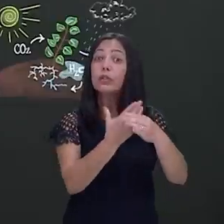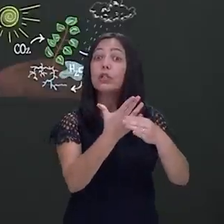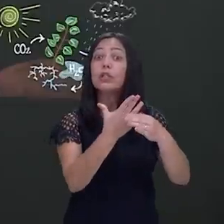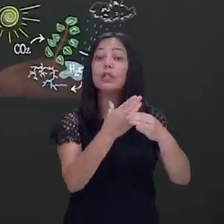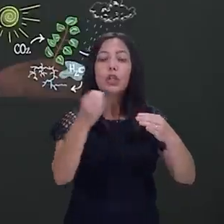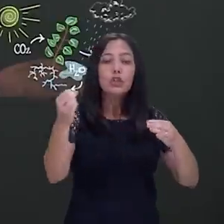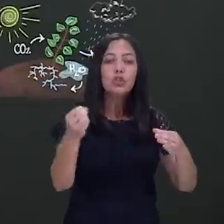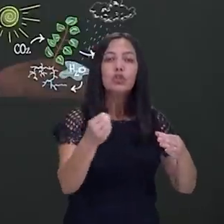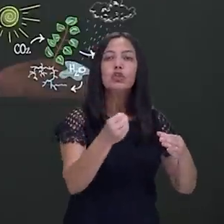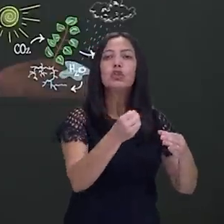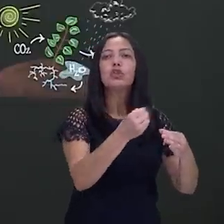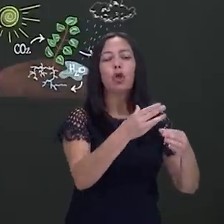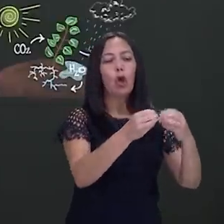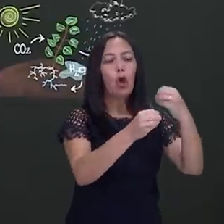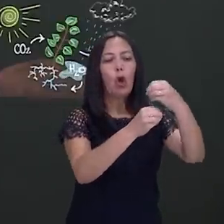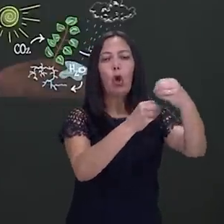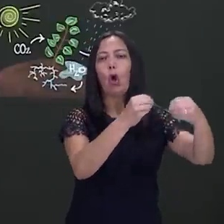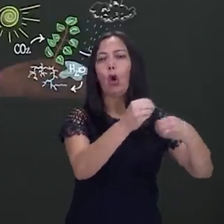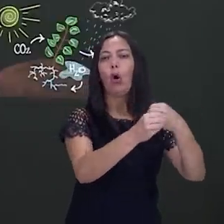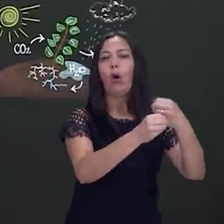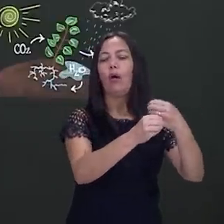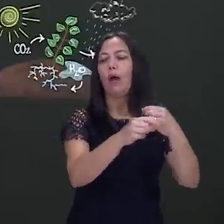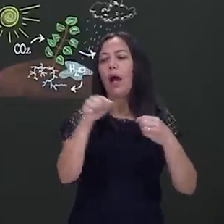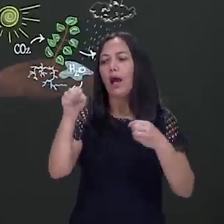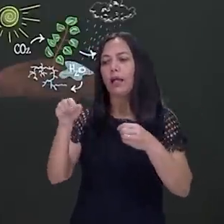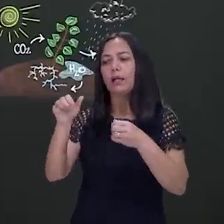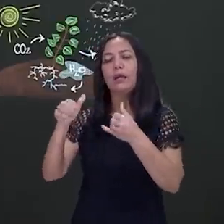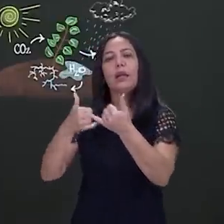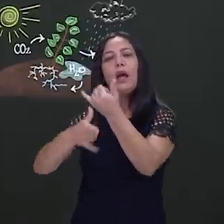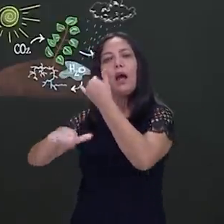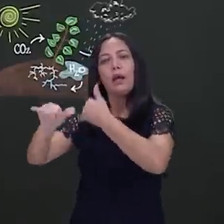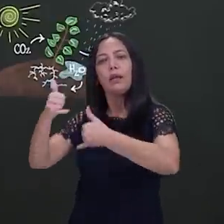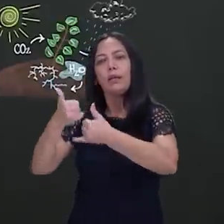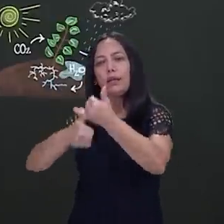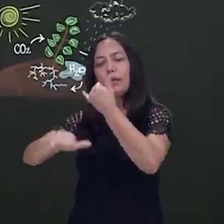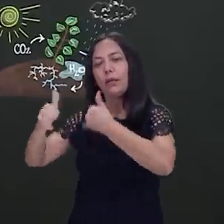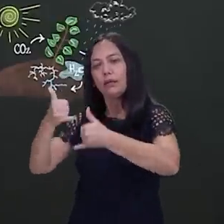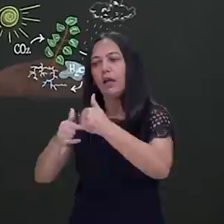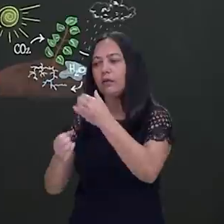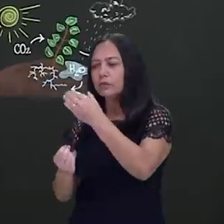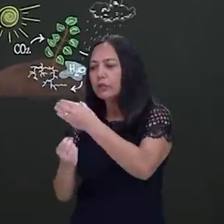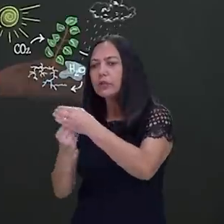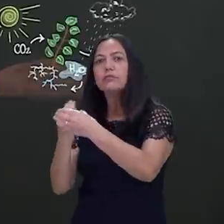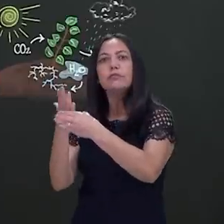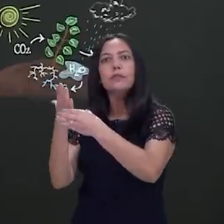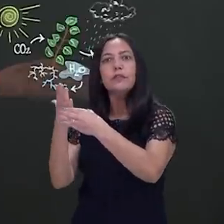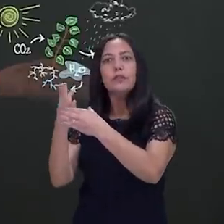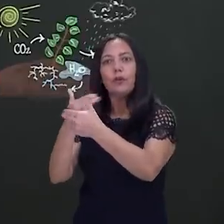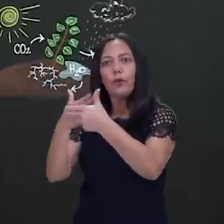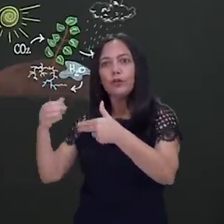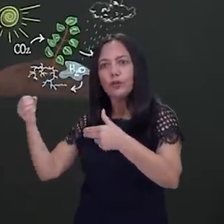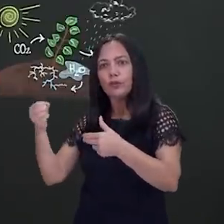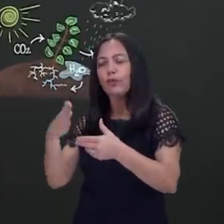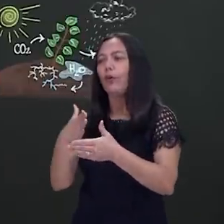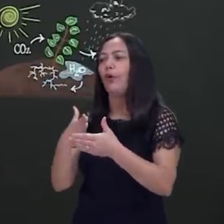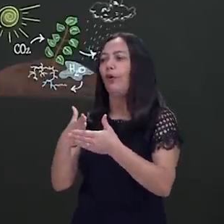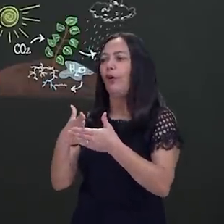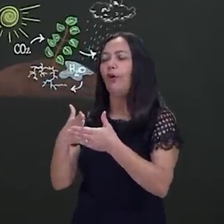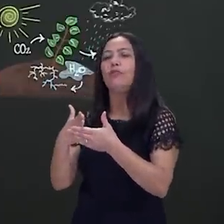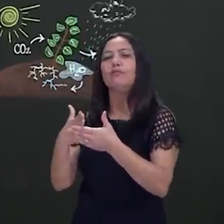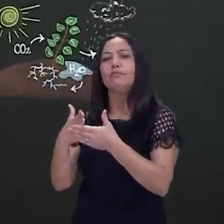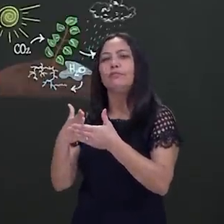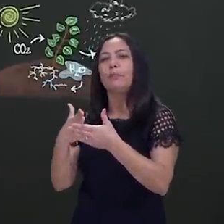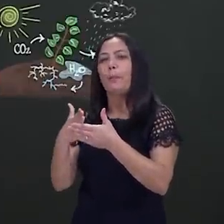substâncias, na química não. Eu vou formar coisas novas, porque eu vou juntar ali substâncias diferentes e um produto vai